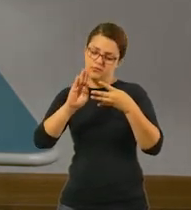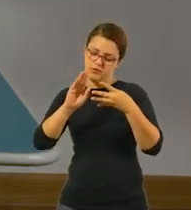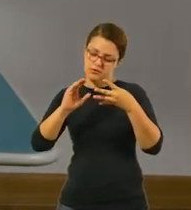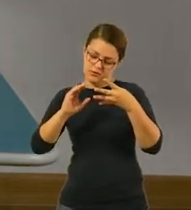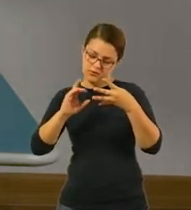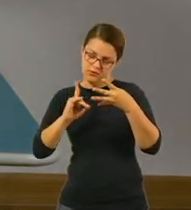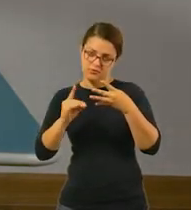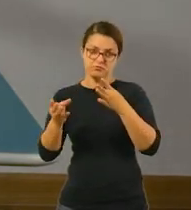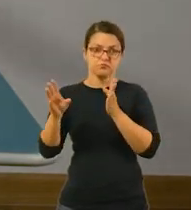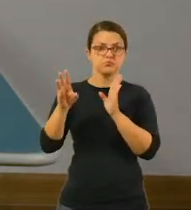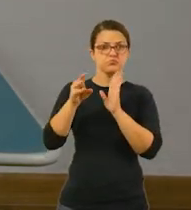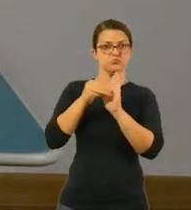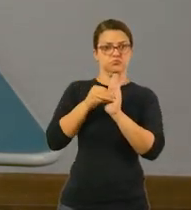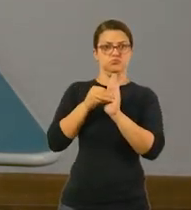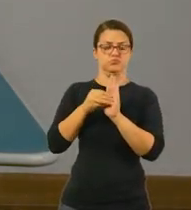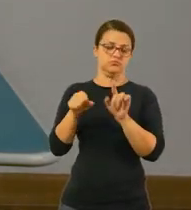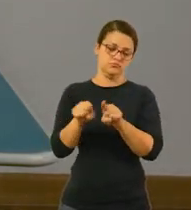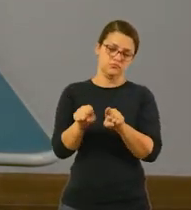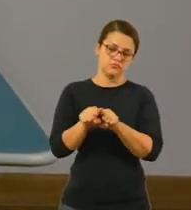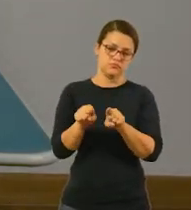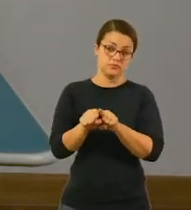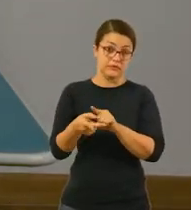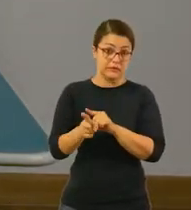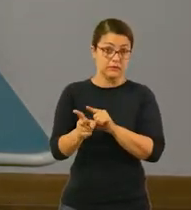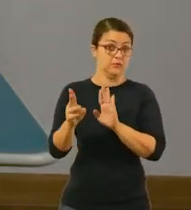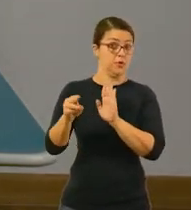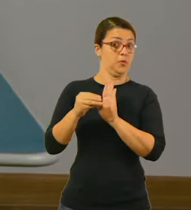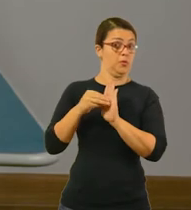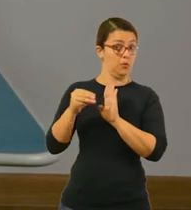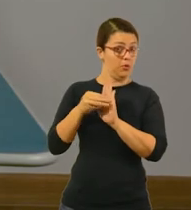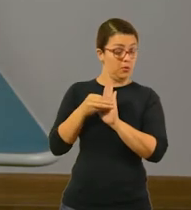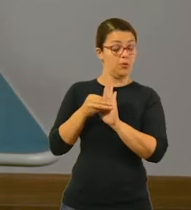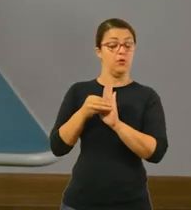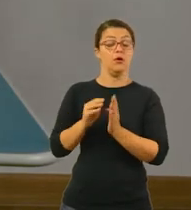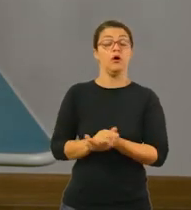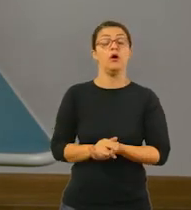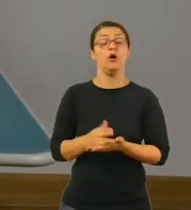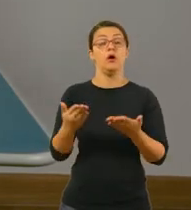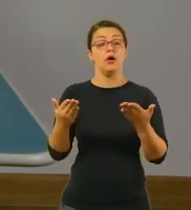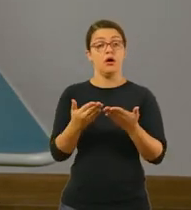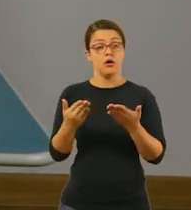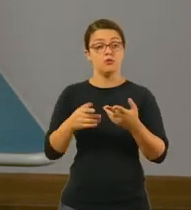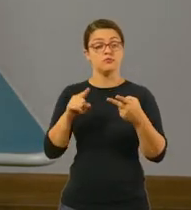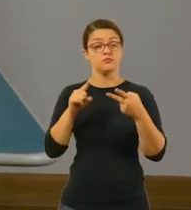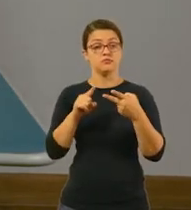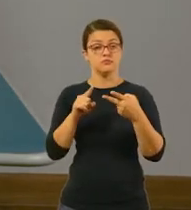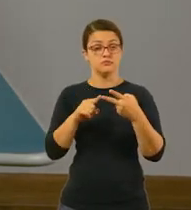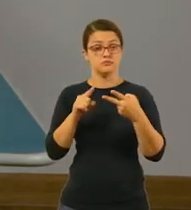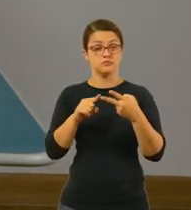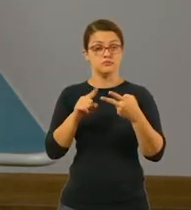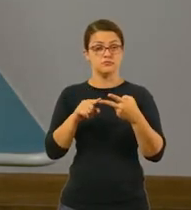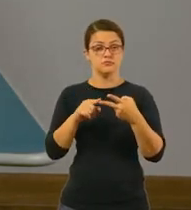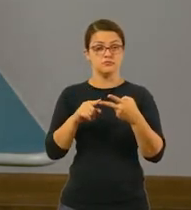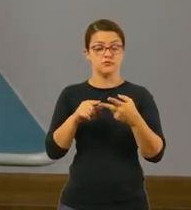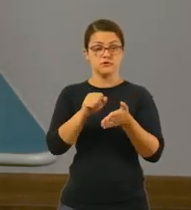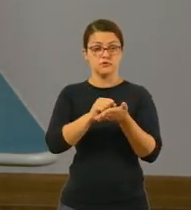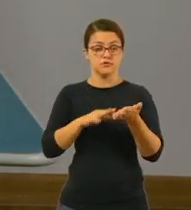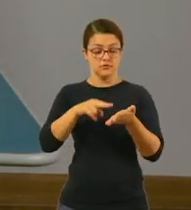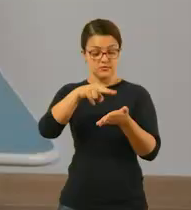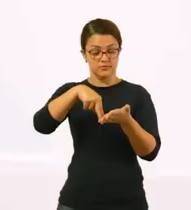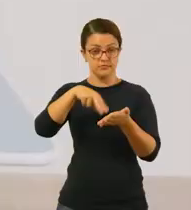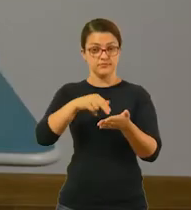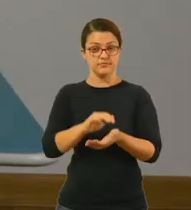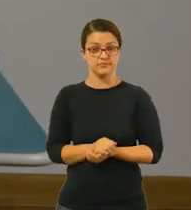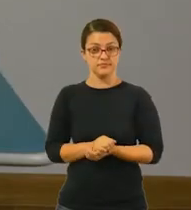as alternativas, sempre registrem no caderno, tá bom? E agora eu vou para outra atividade de leitura, que vai ser bem legal